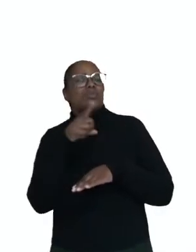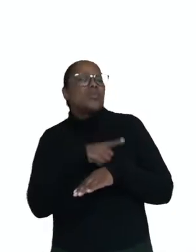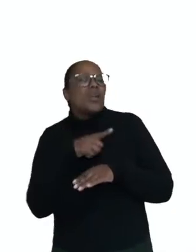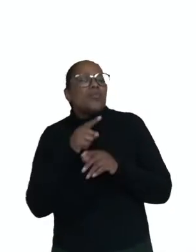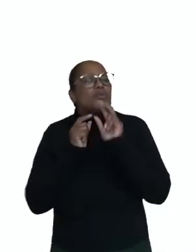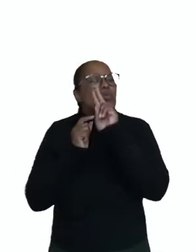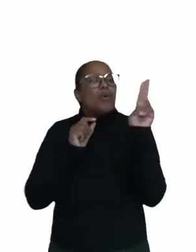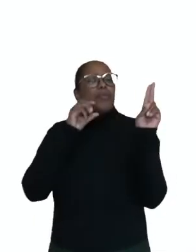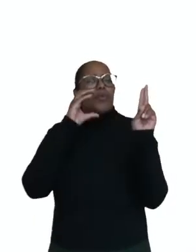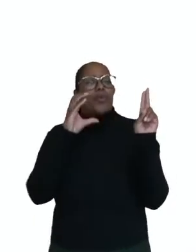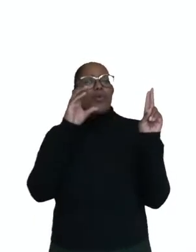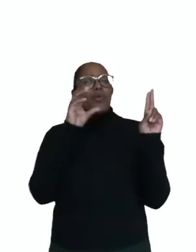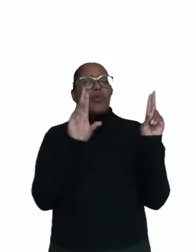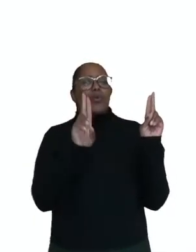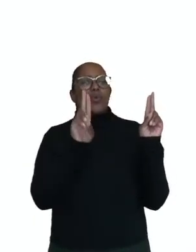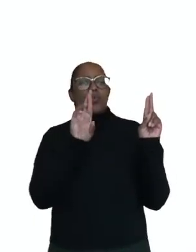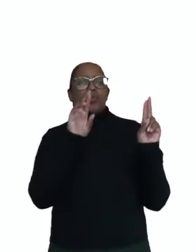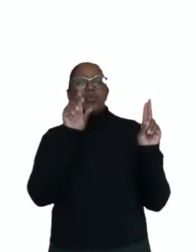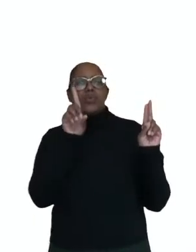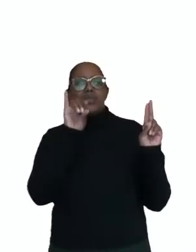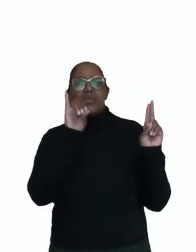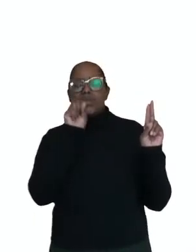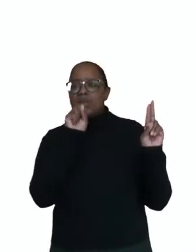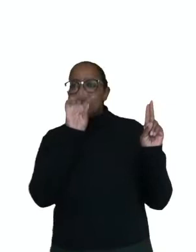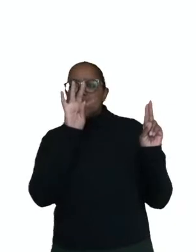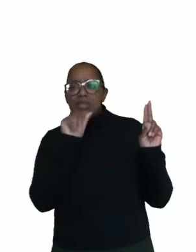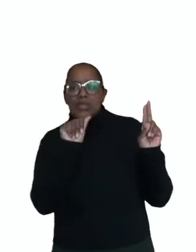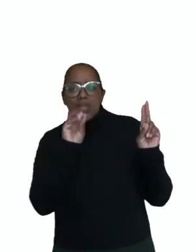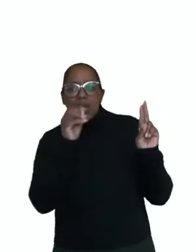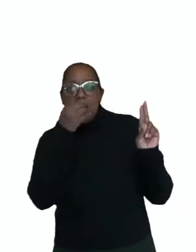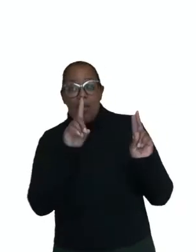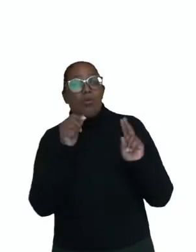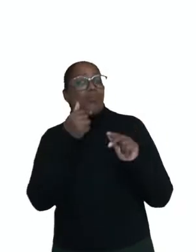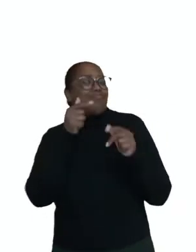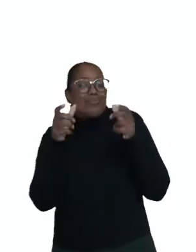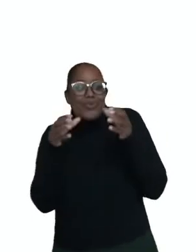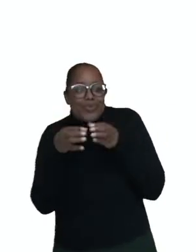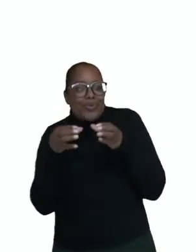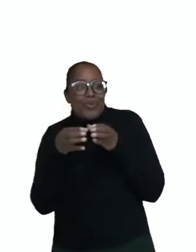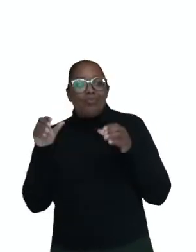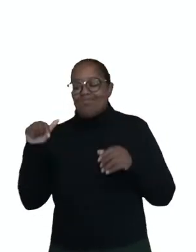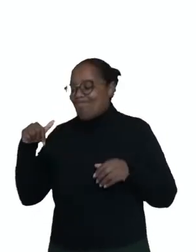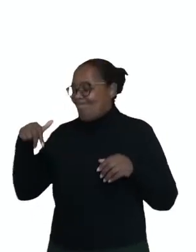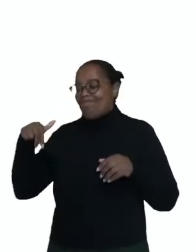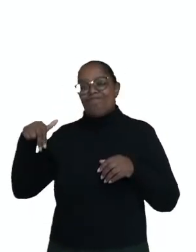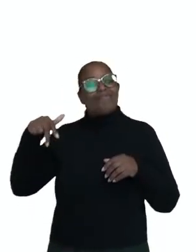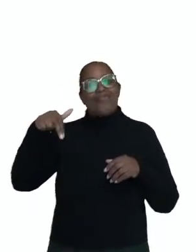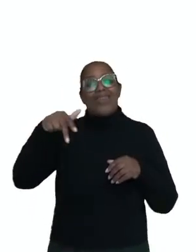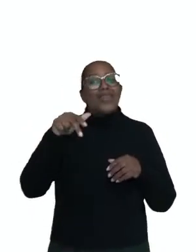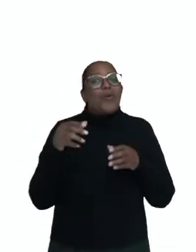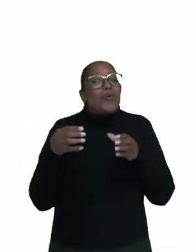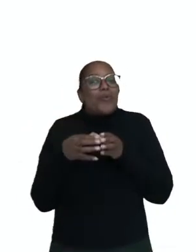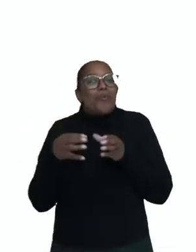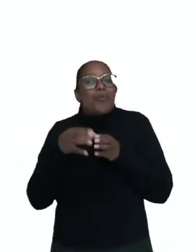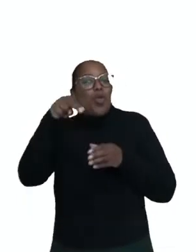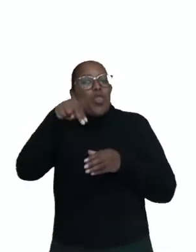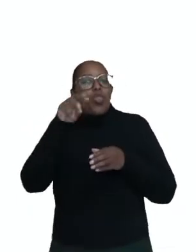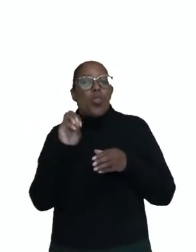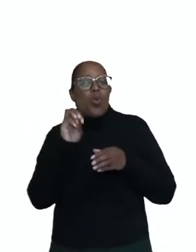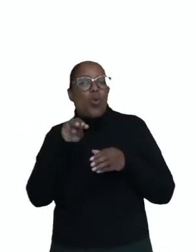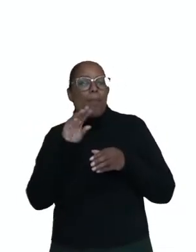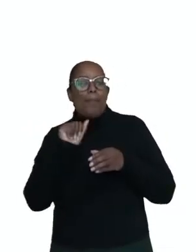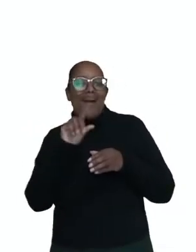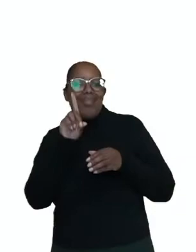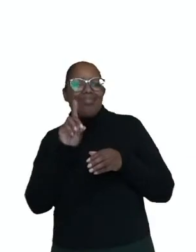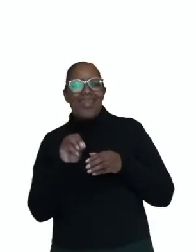nação sem território. Eles perambulam por essa região, ela é uma população nômade, este povo não